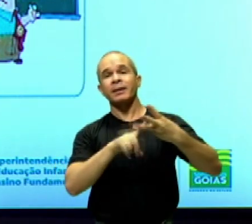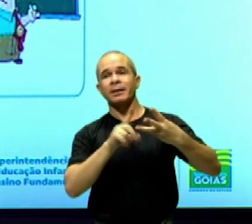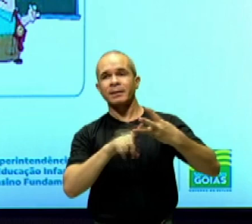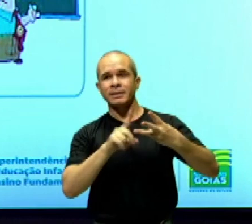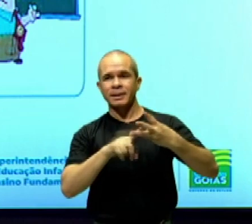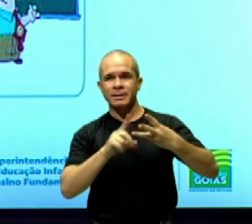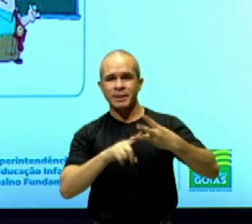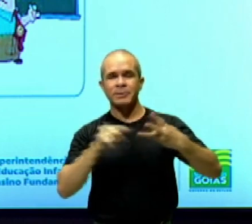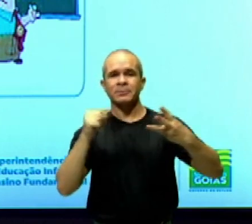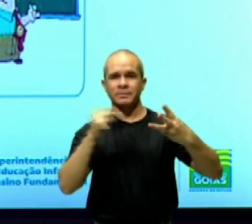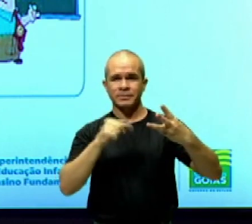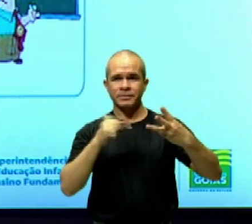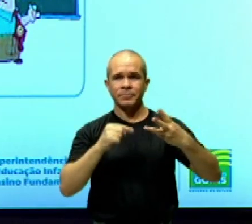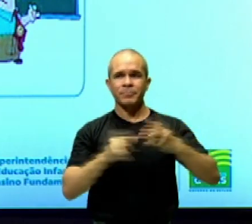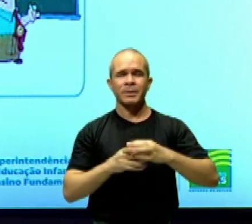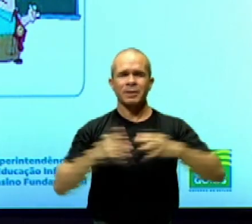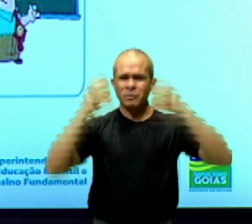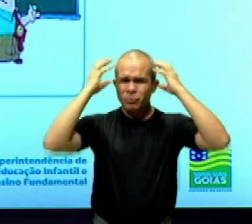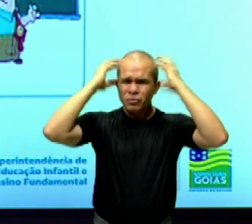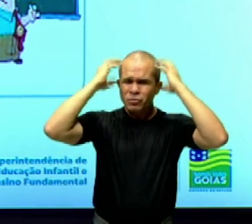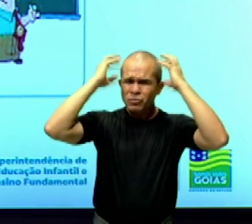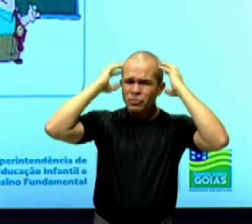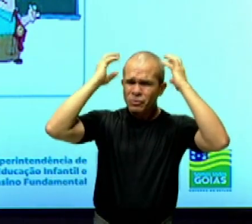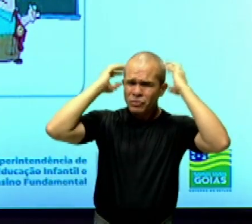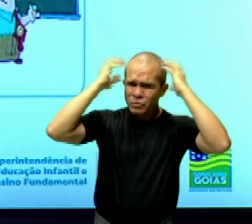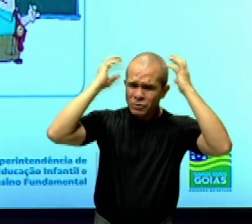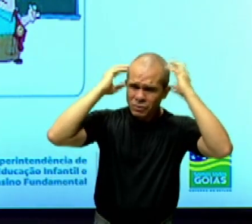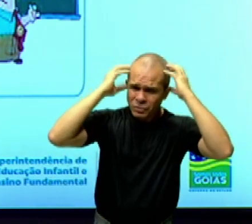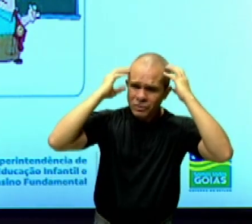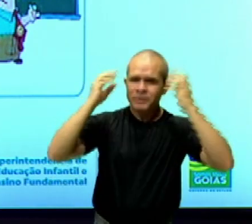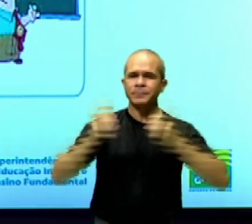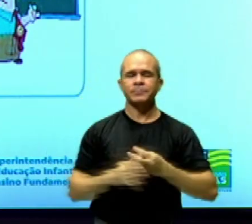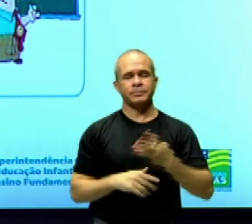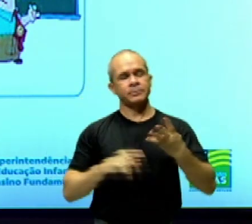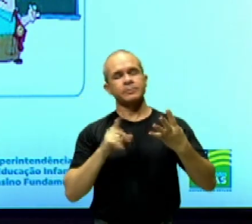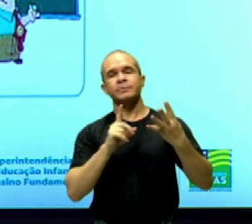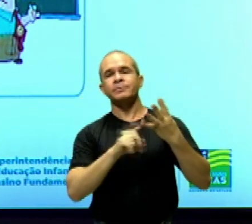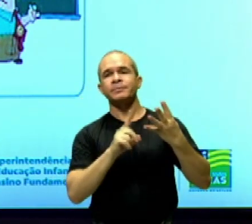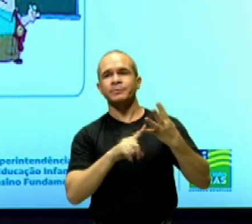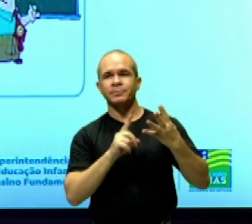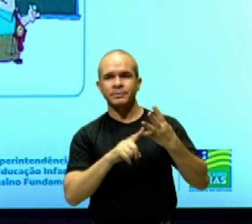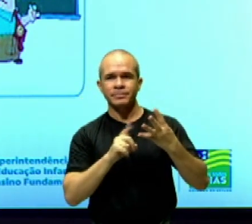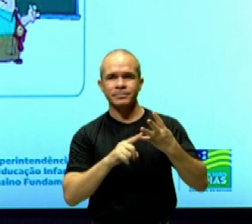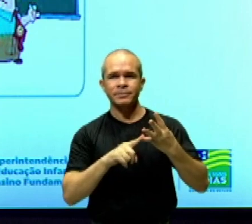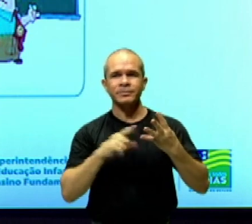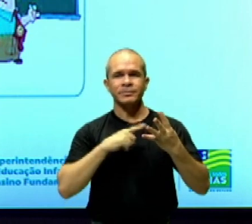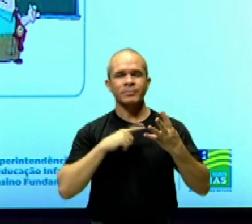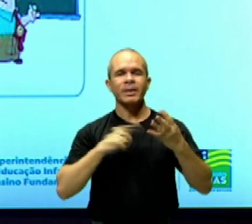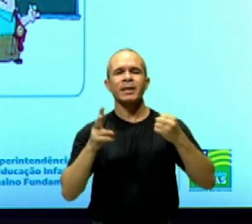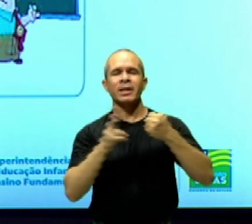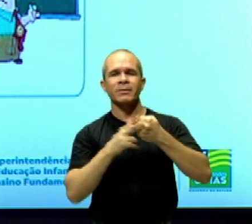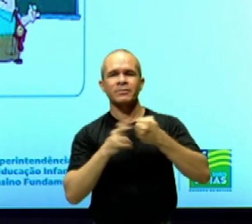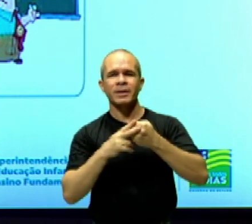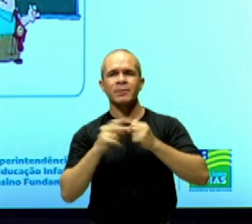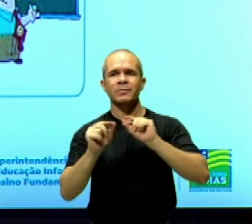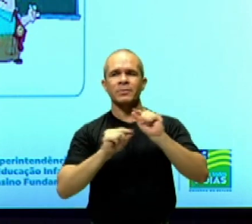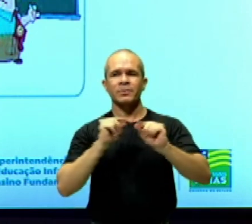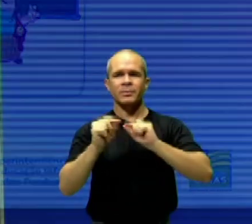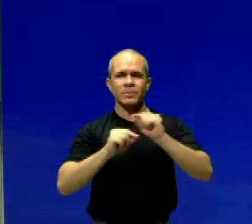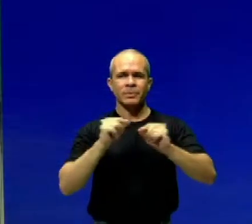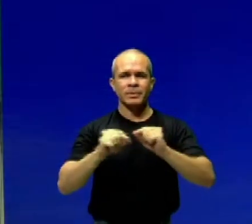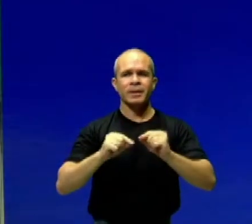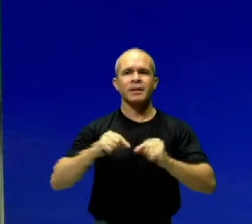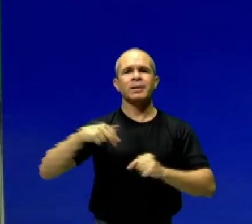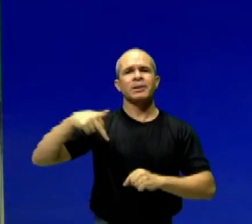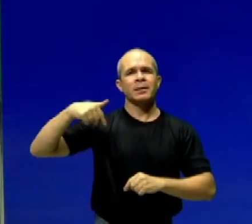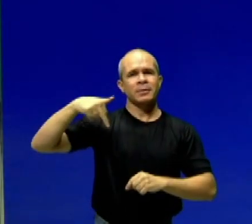Steve is washing his hair. Wash his hair. She is taking her dog for a walk. She's